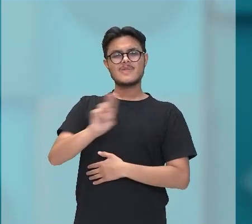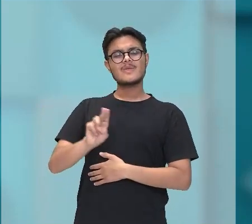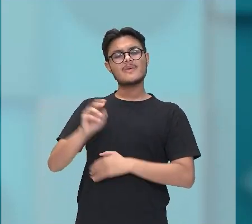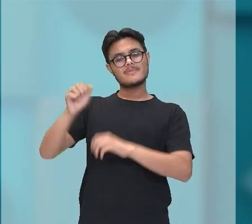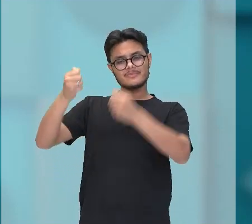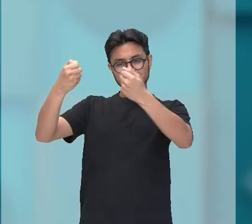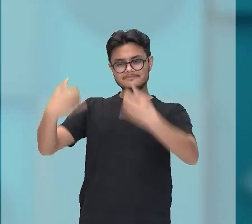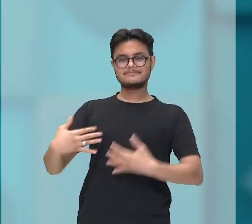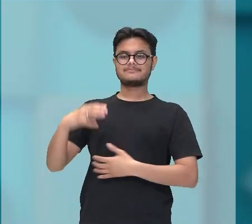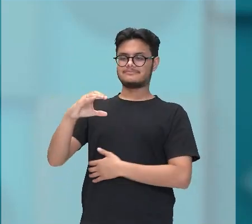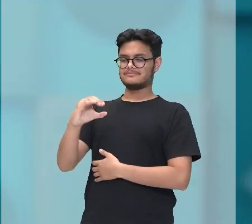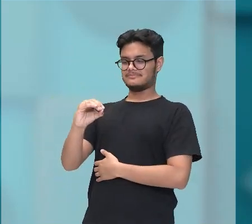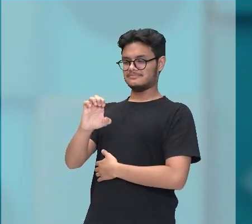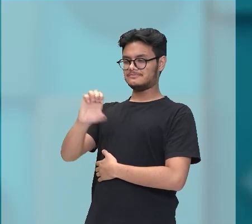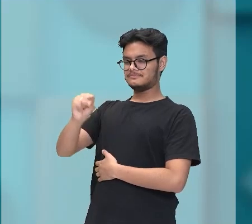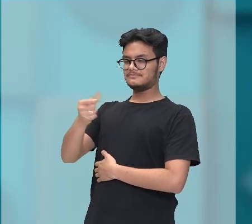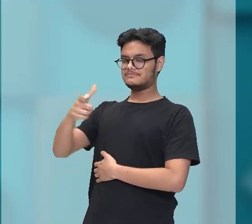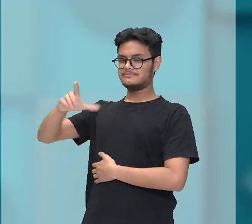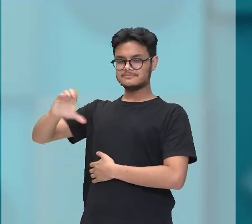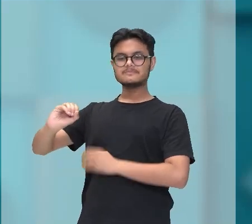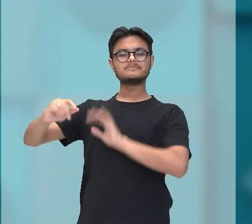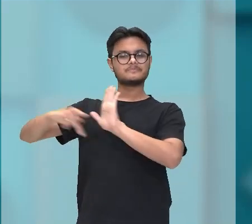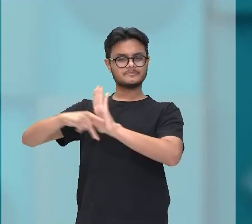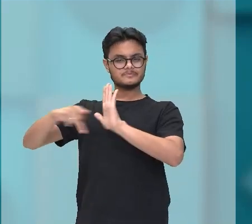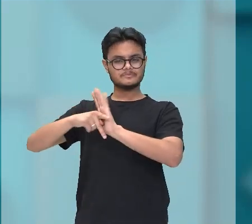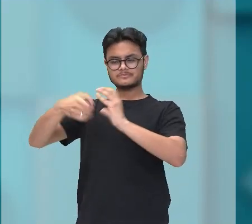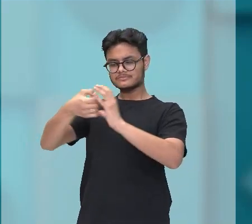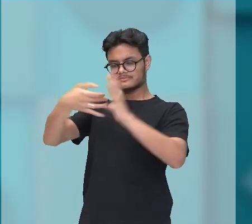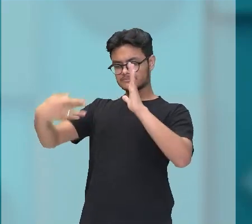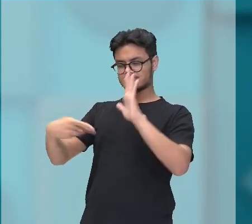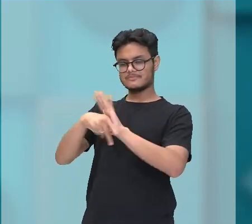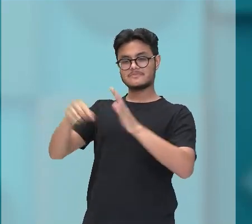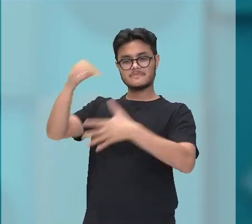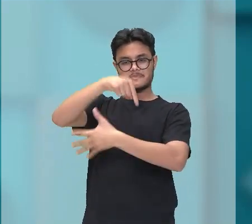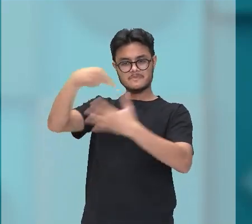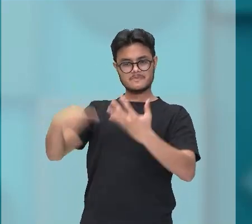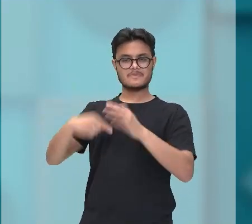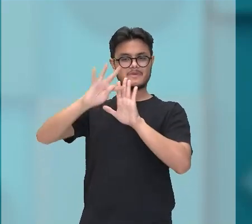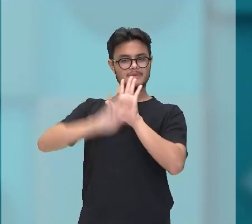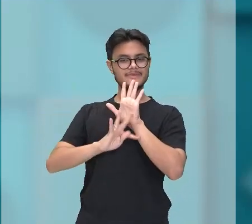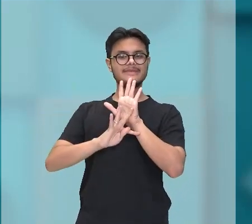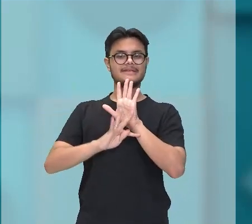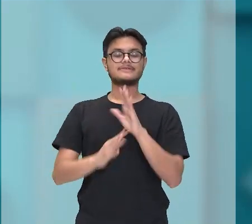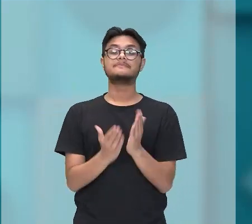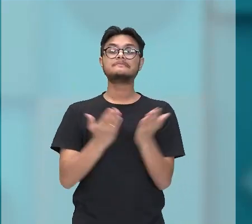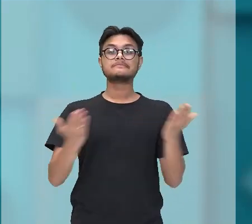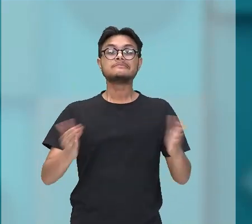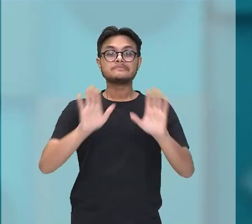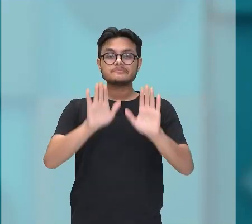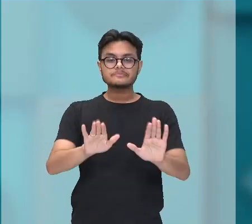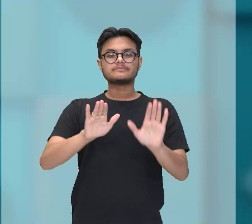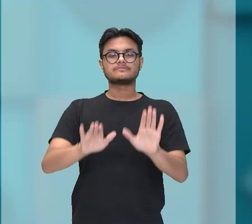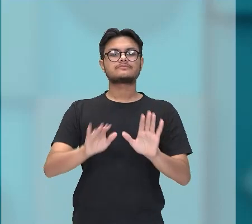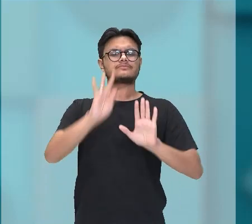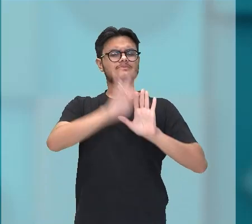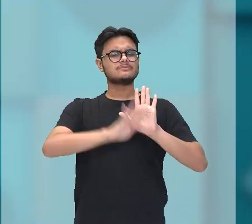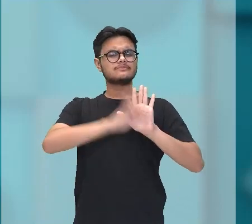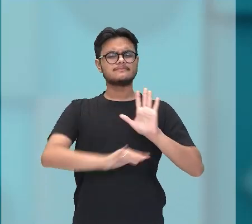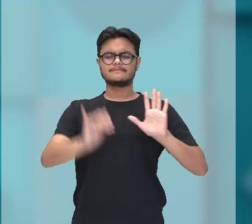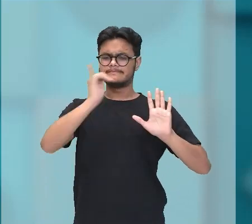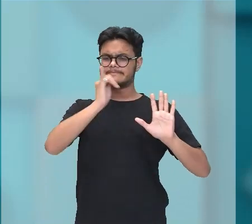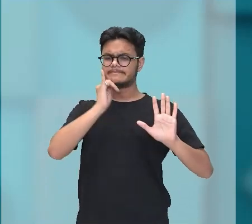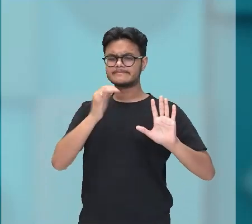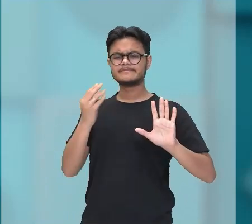essa propriedade da coesão textual, ok? Dito isso, então, vamos observar um texto,